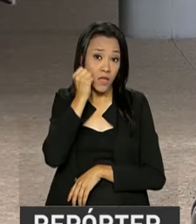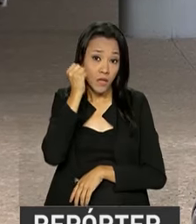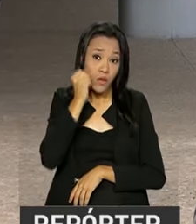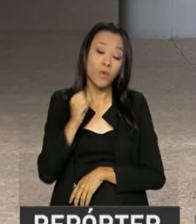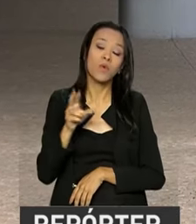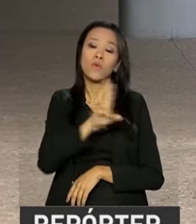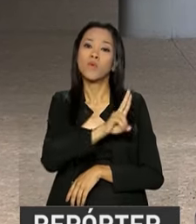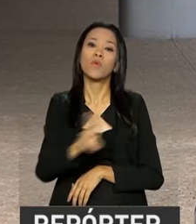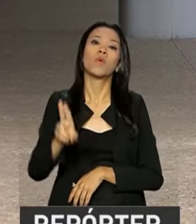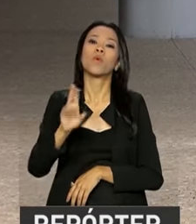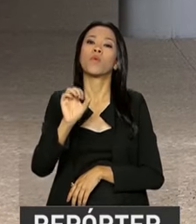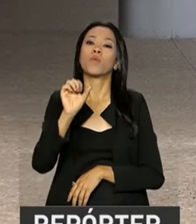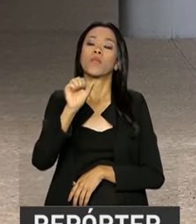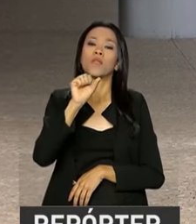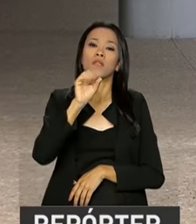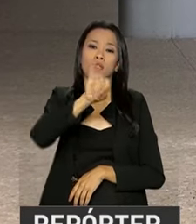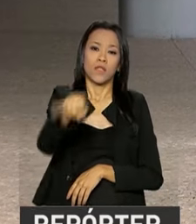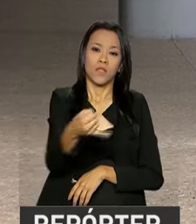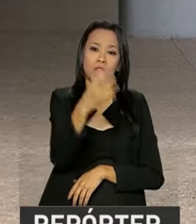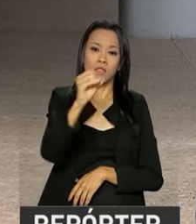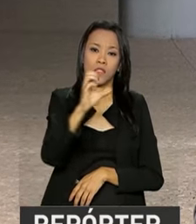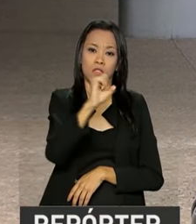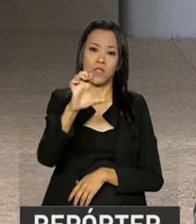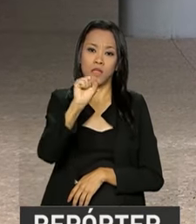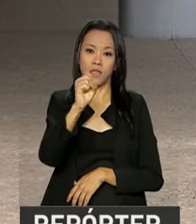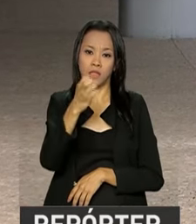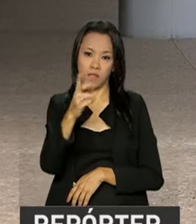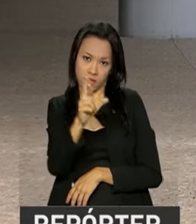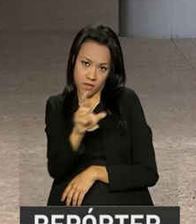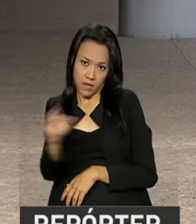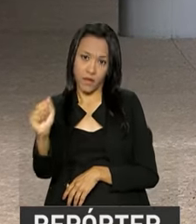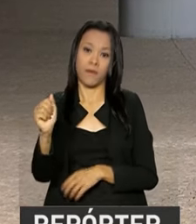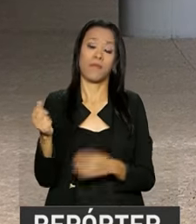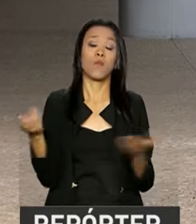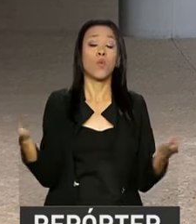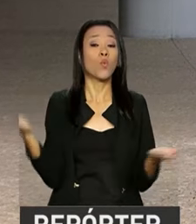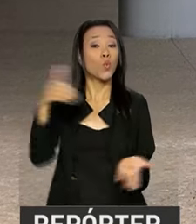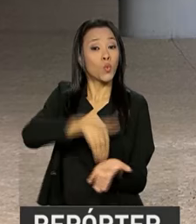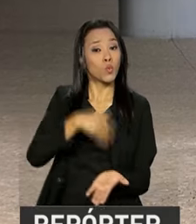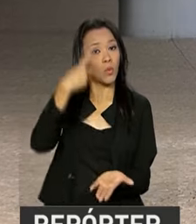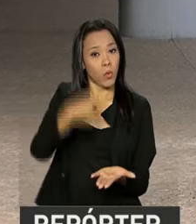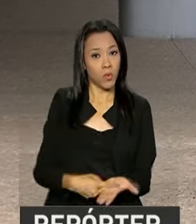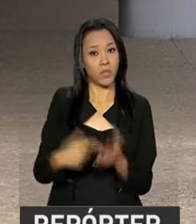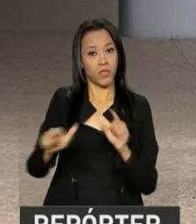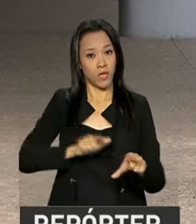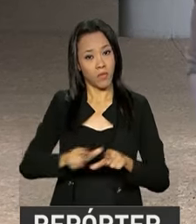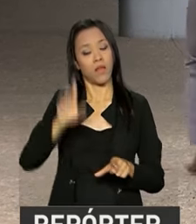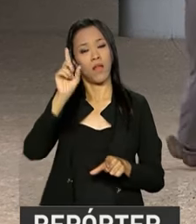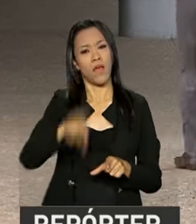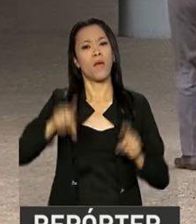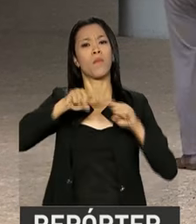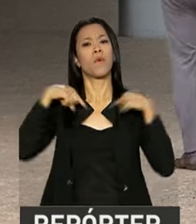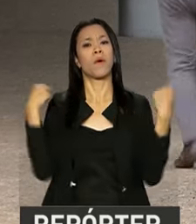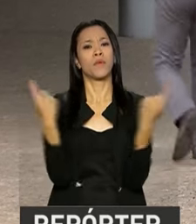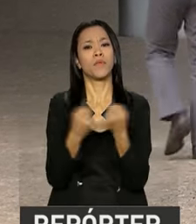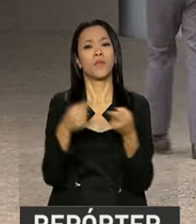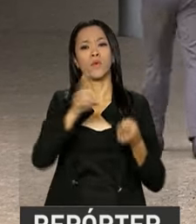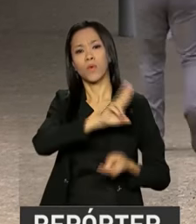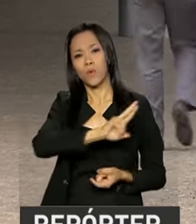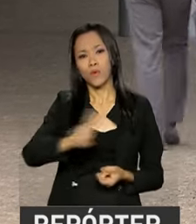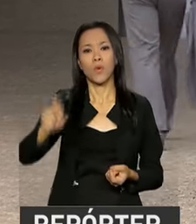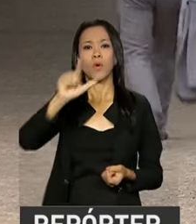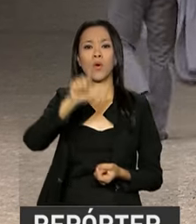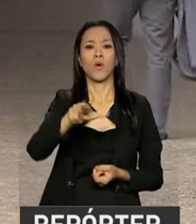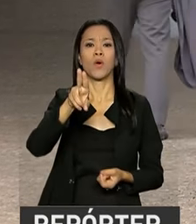das relações exteriores no último compromisso previsto na agenda de hoje do presidente Michel Temer tá uma reunião com o luí Fernando